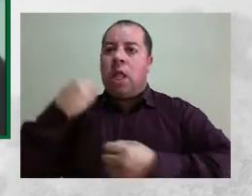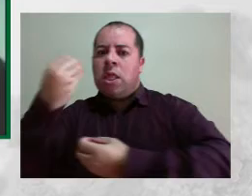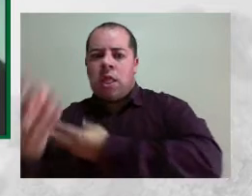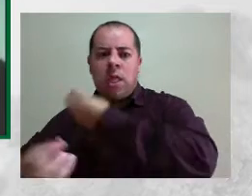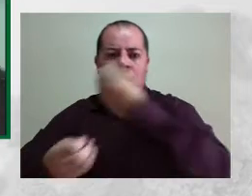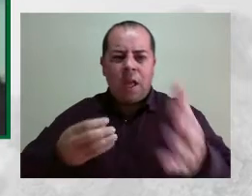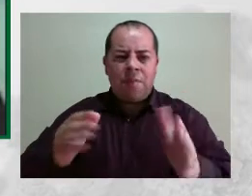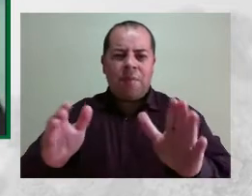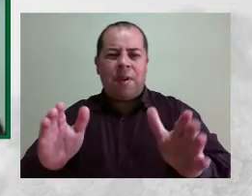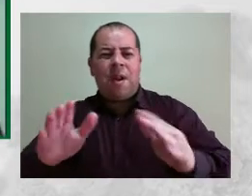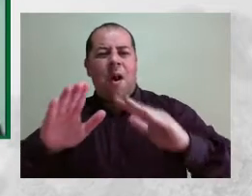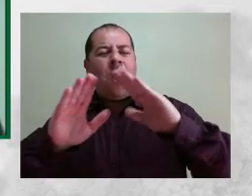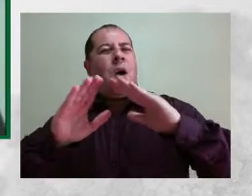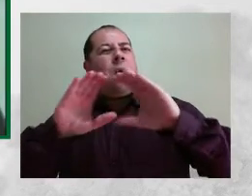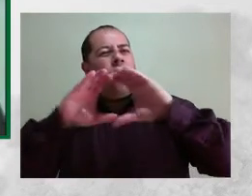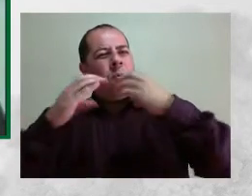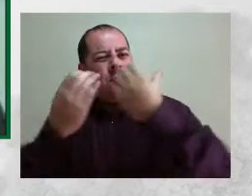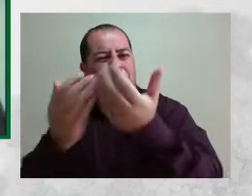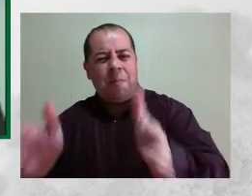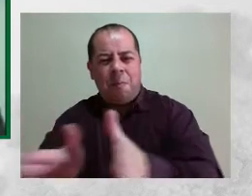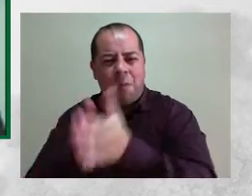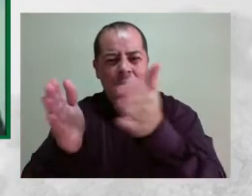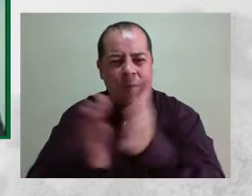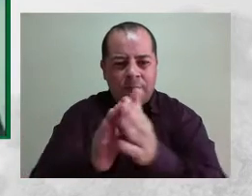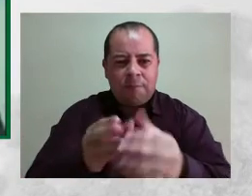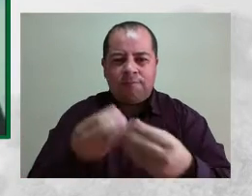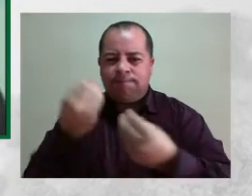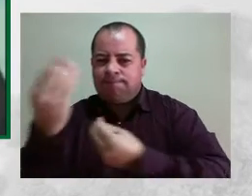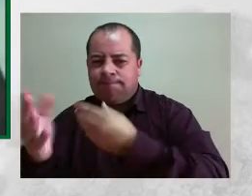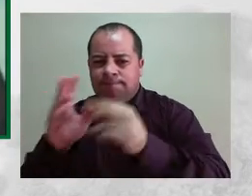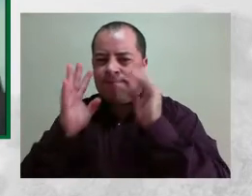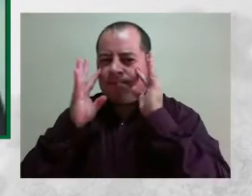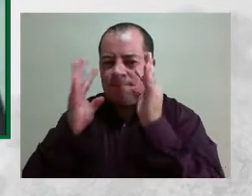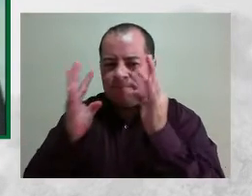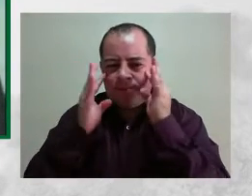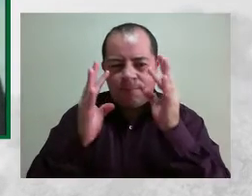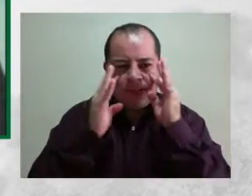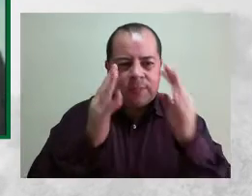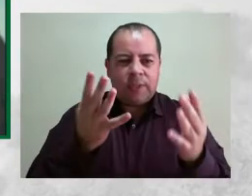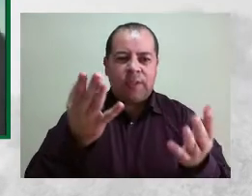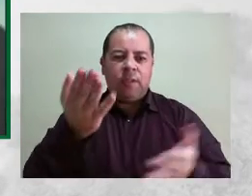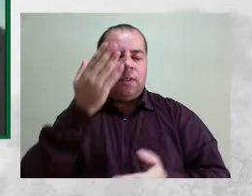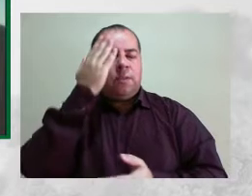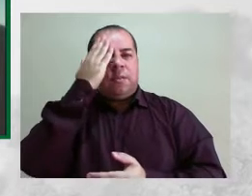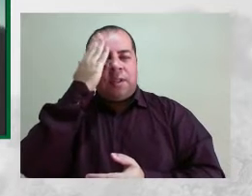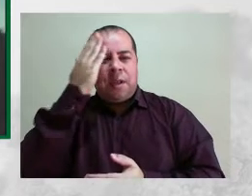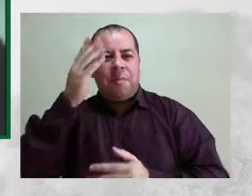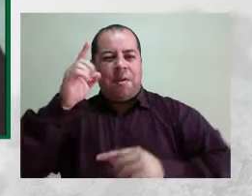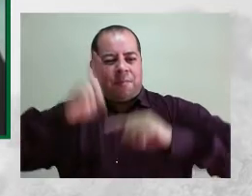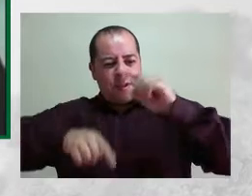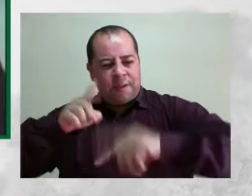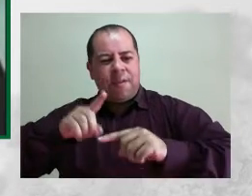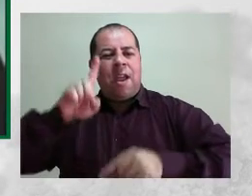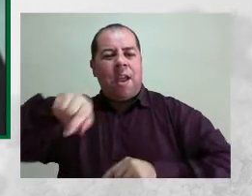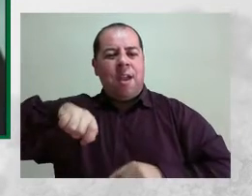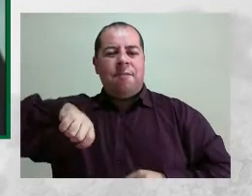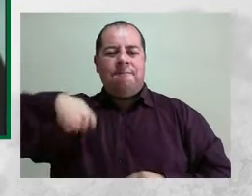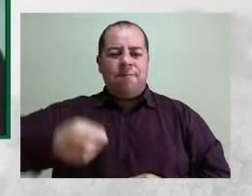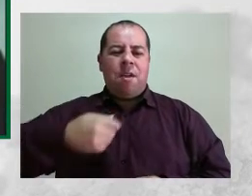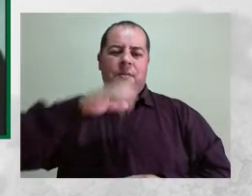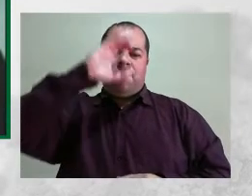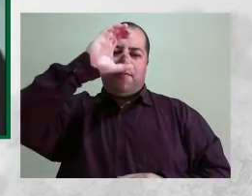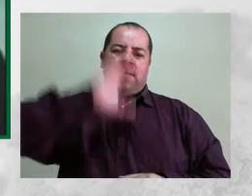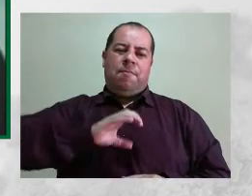também distribuir para a comunidade mais carente. Então, esse exercício que eu chamo de, que a gente pode considerar como exercício